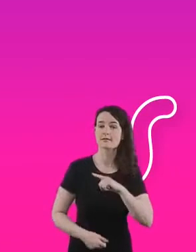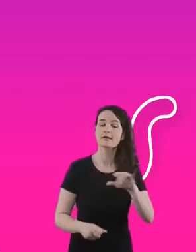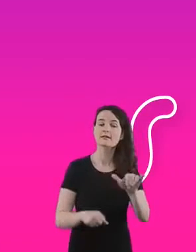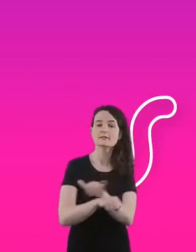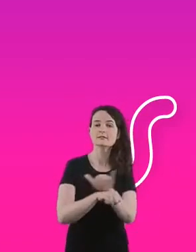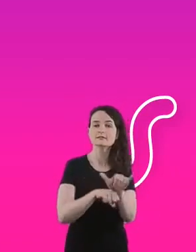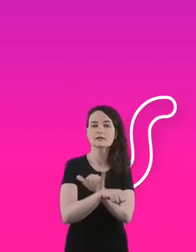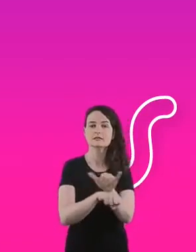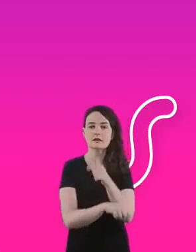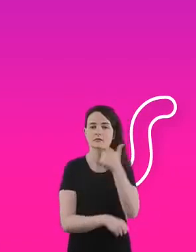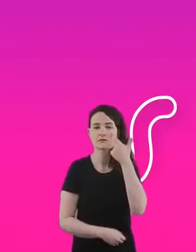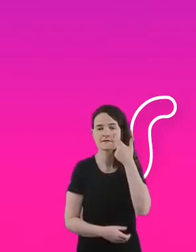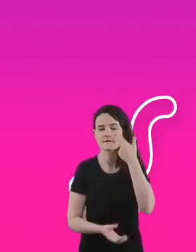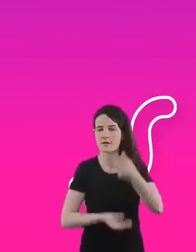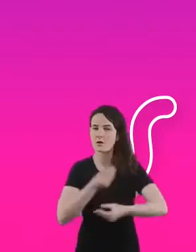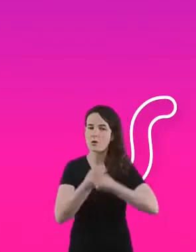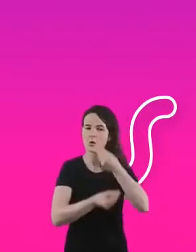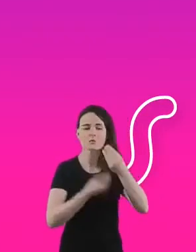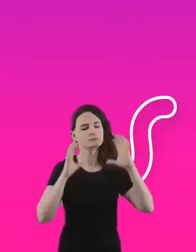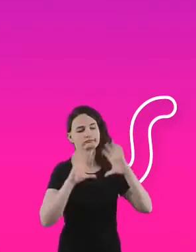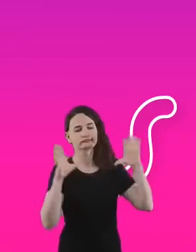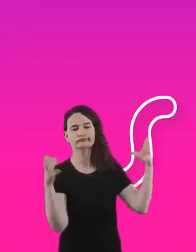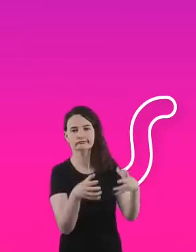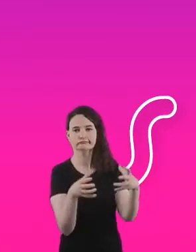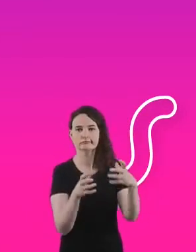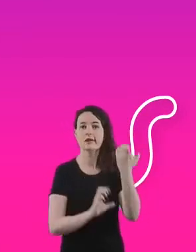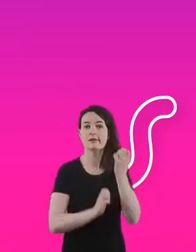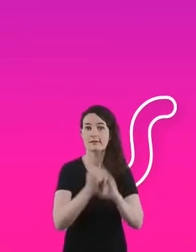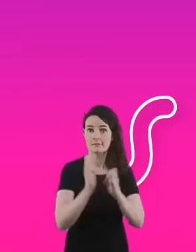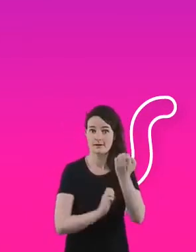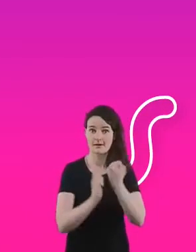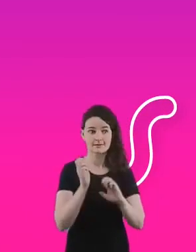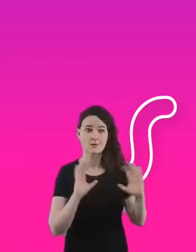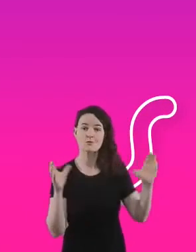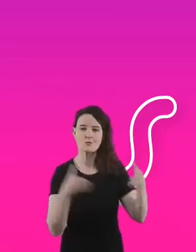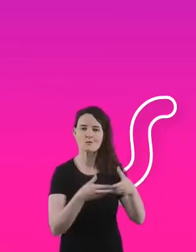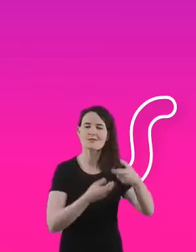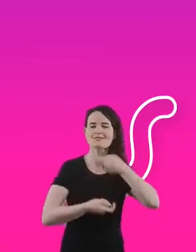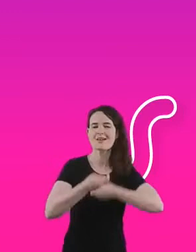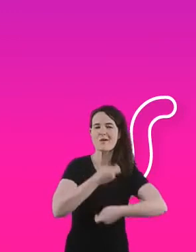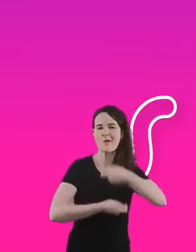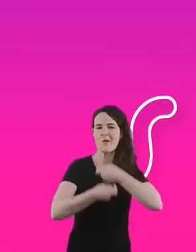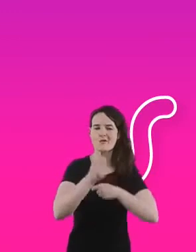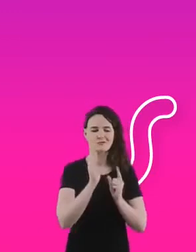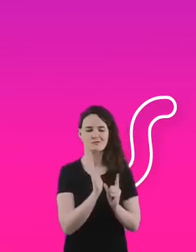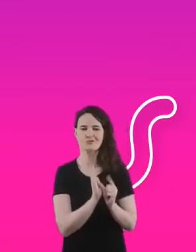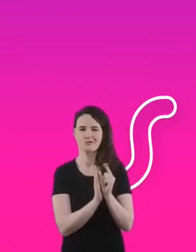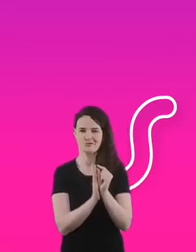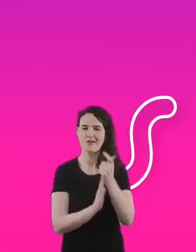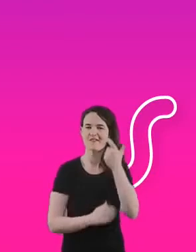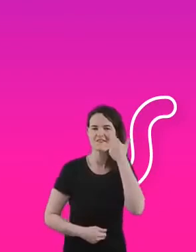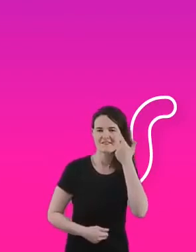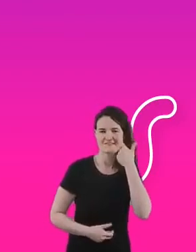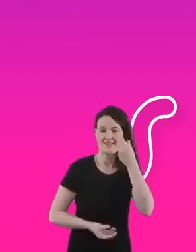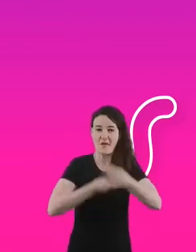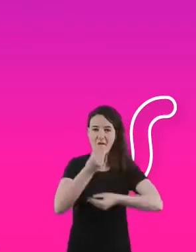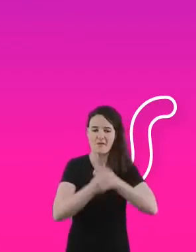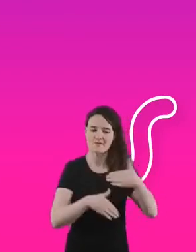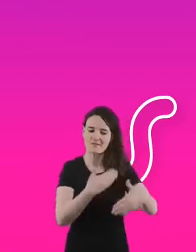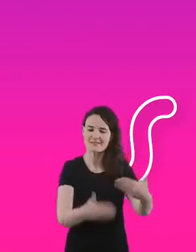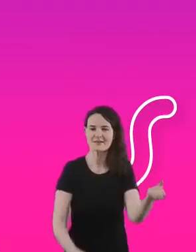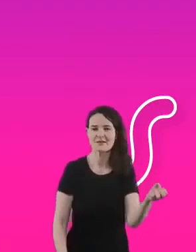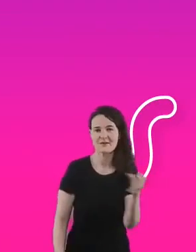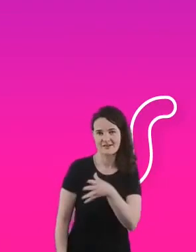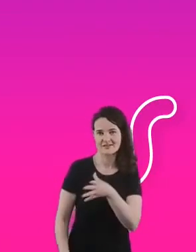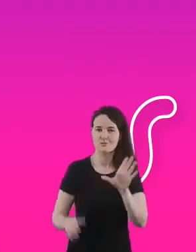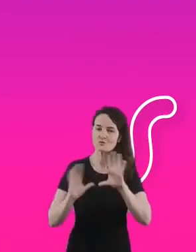de coletivo, né, uma empresa para negócios digitais, né, esse processo de inovação, com um time formado aí